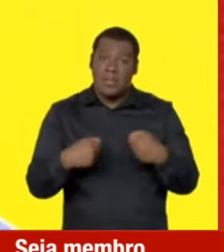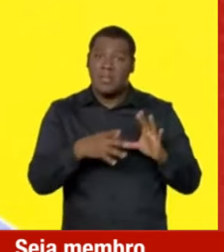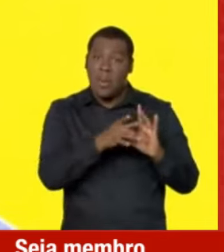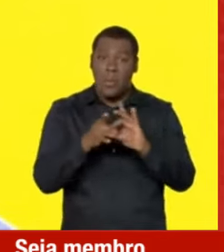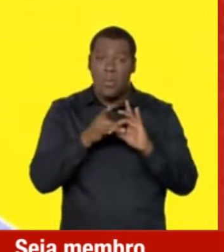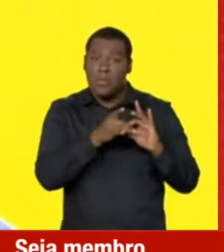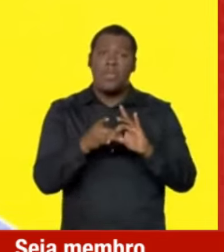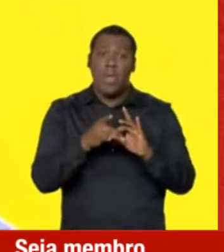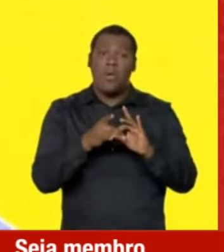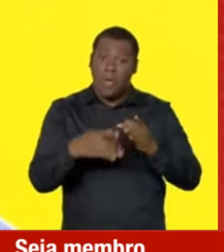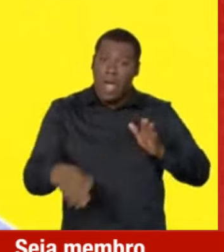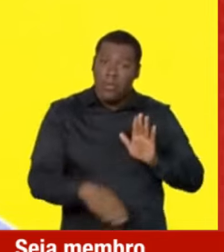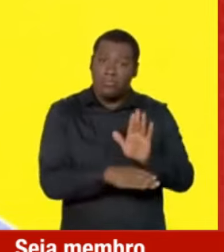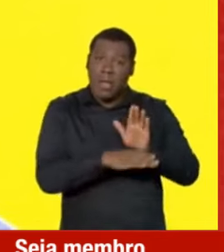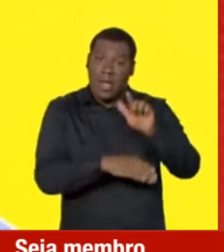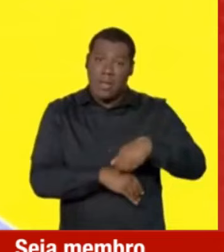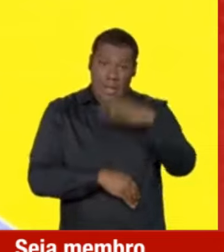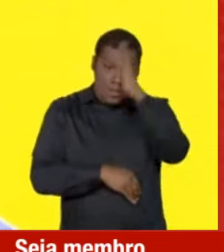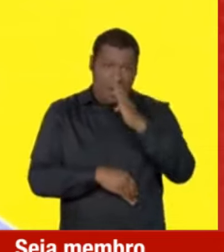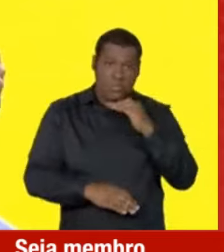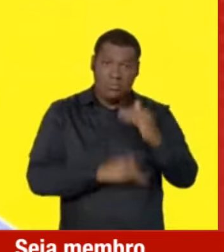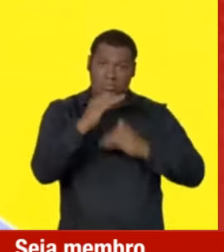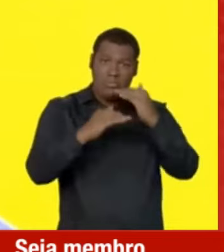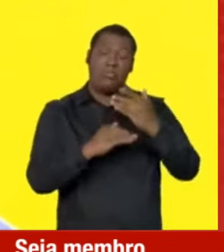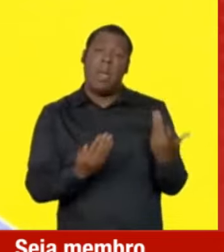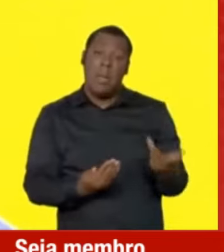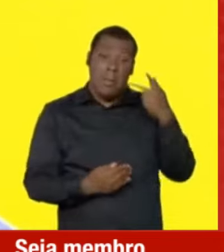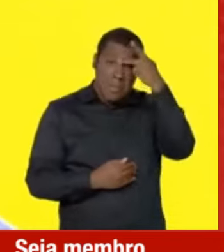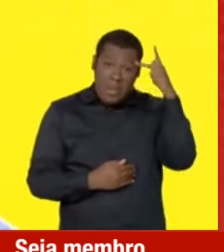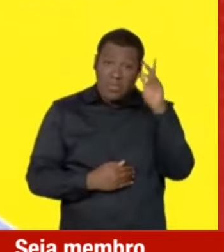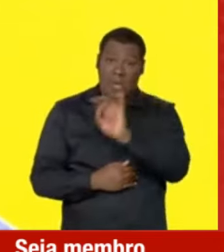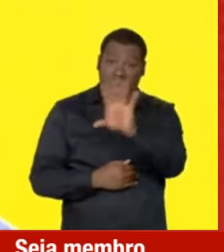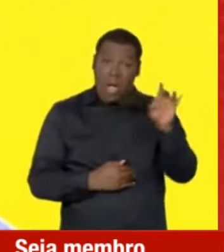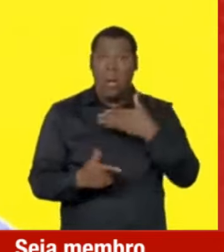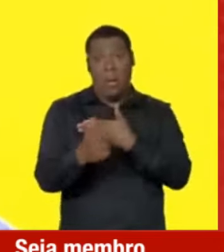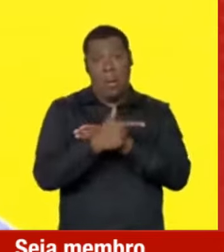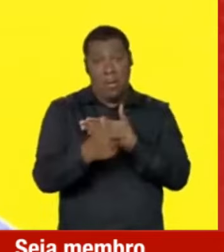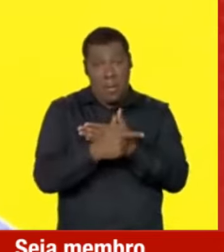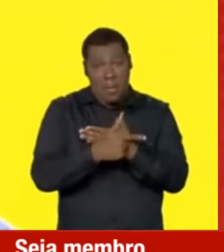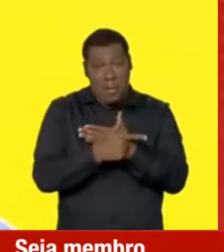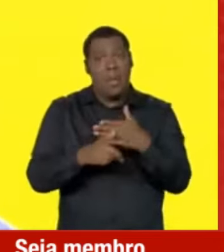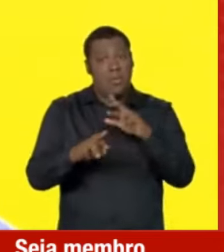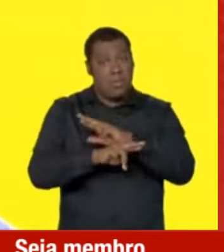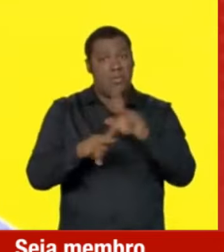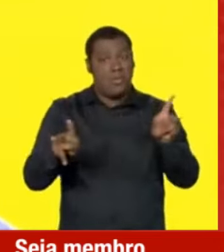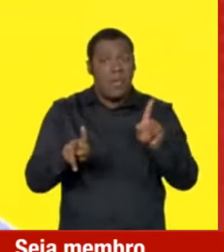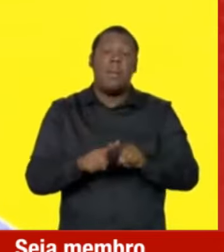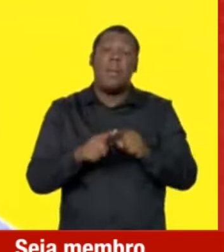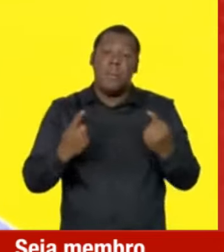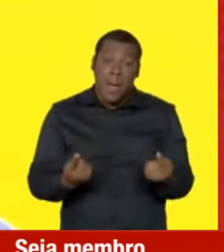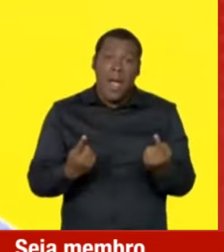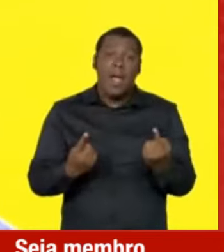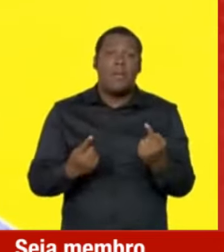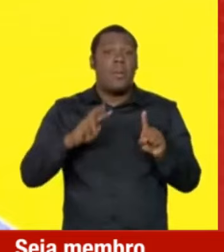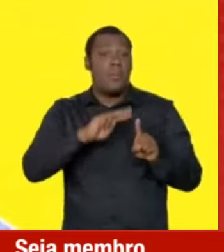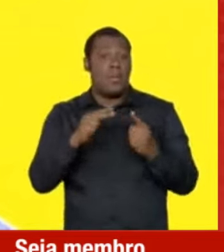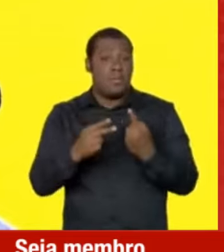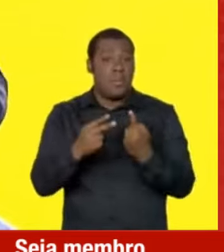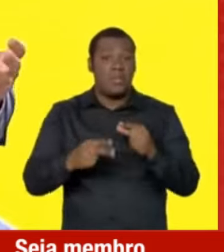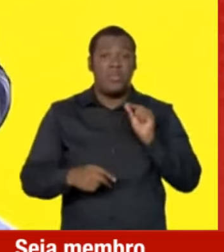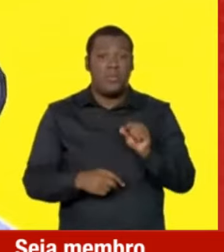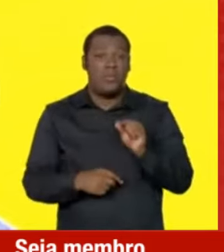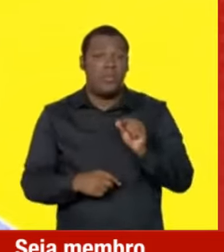melhores resultados para o país, cada um com a sua competência, cada um com suas prerrogativas, mas pensando um futuro comum,